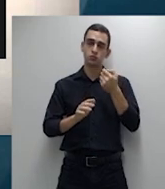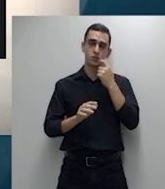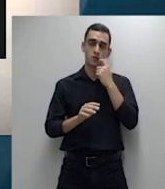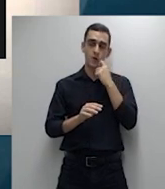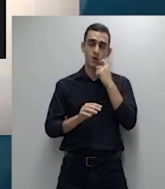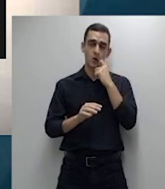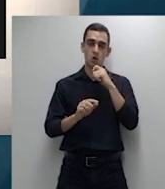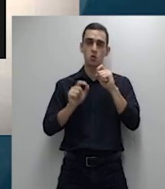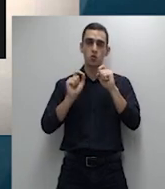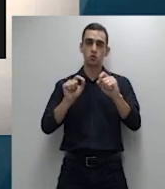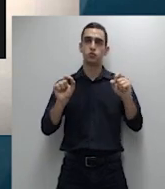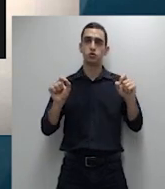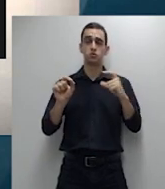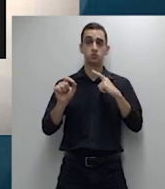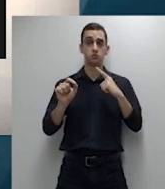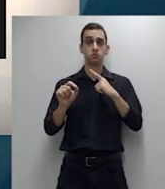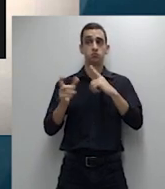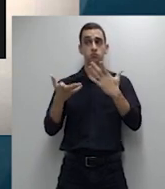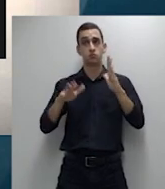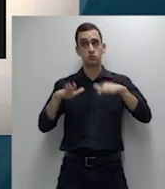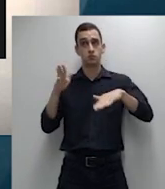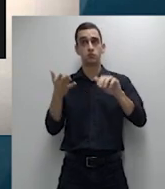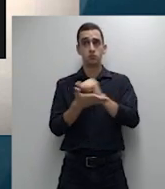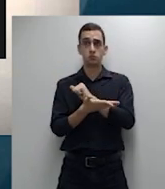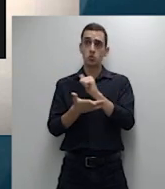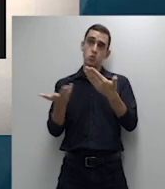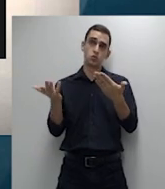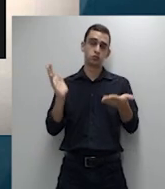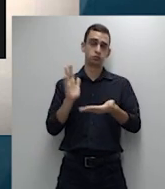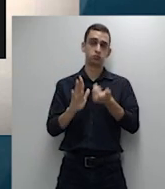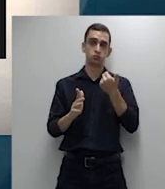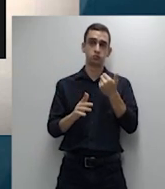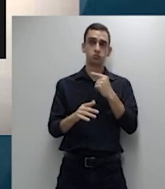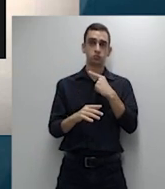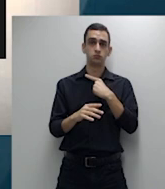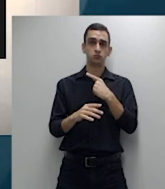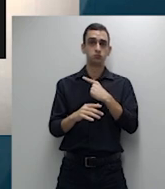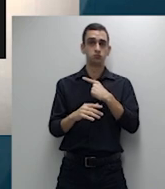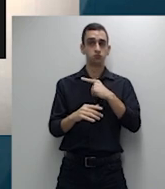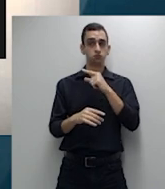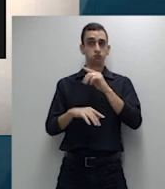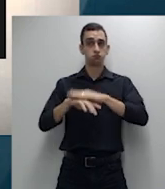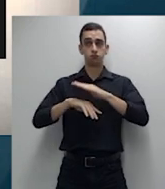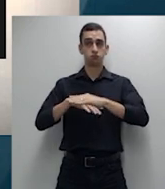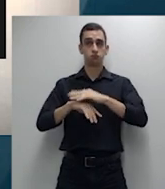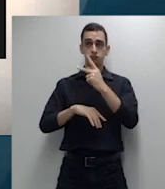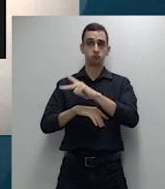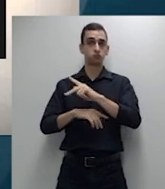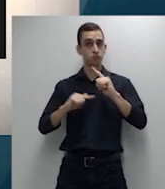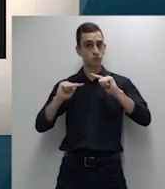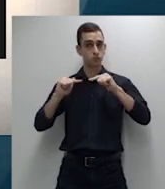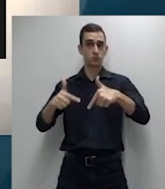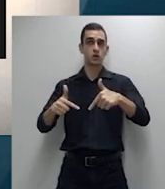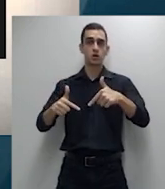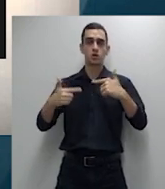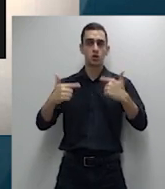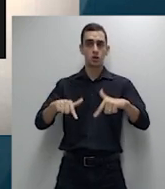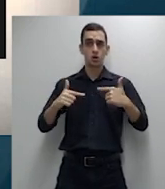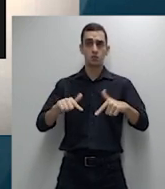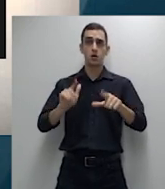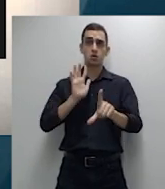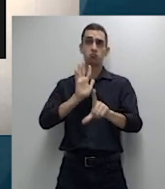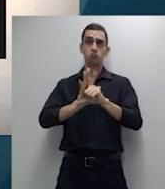restringir é hipótese de incidência previstas em lei complementar